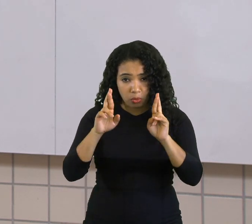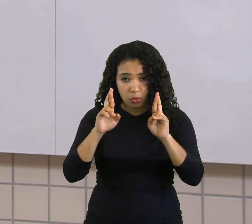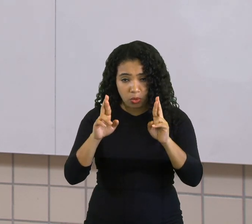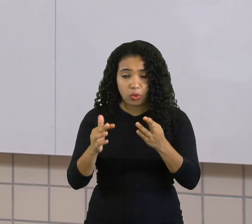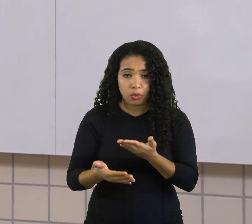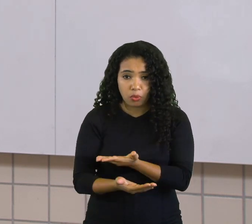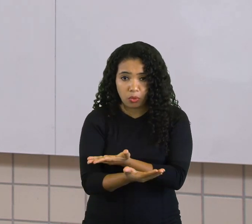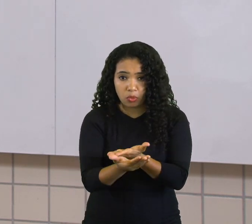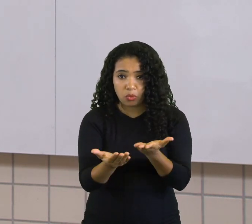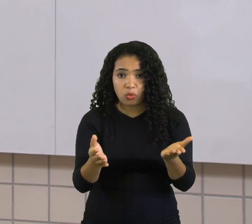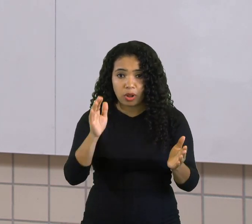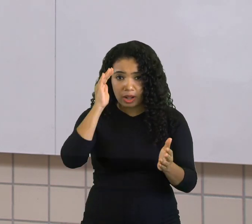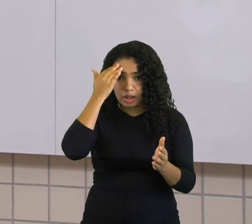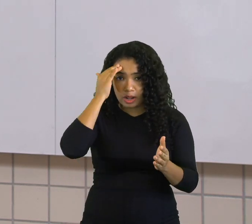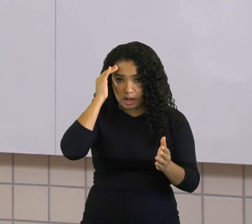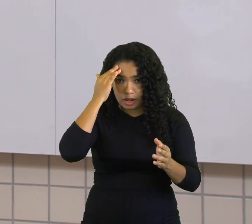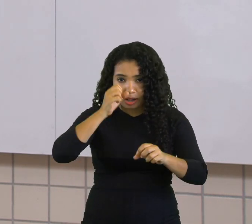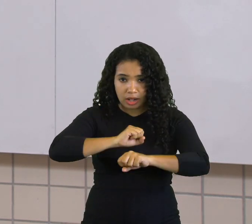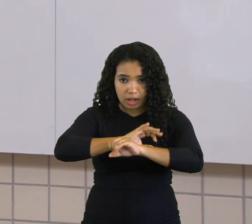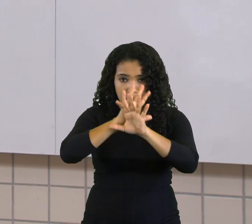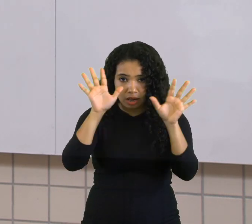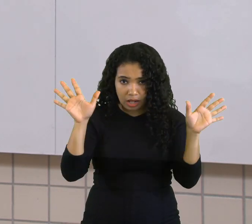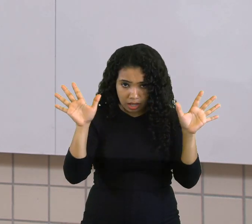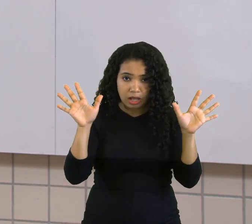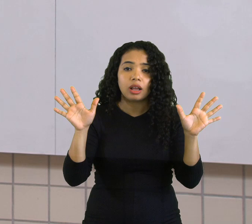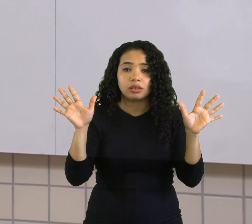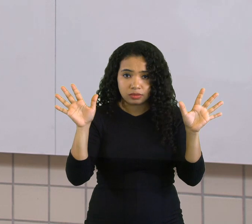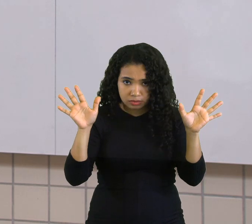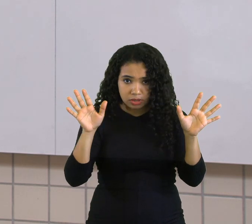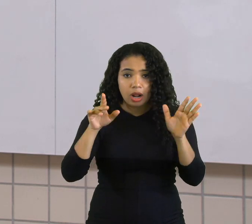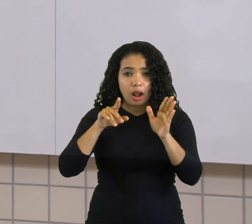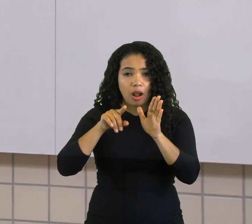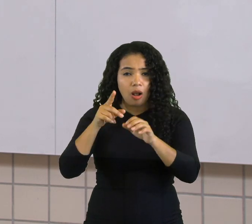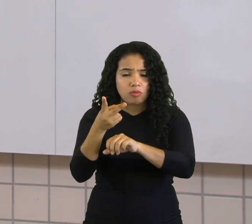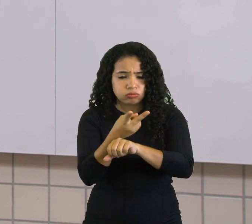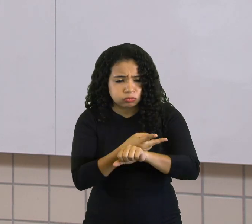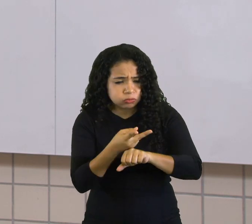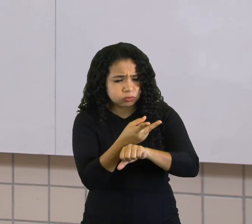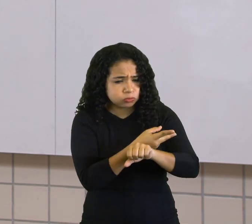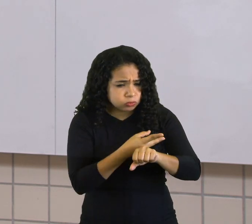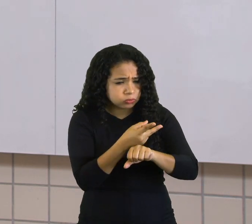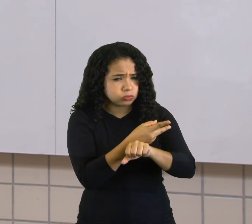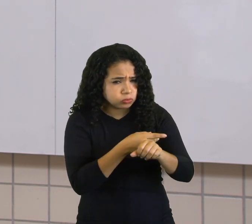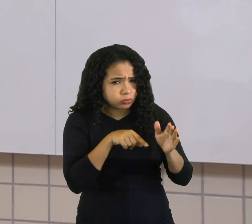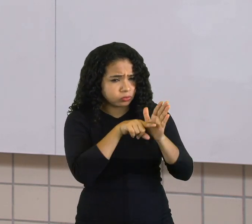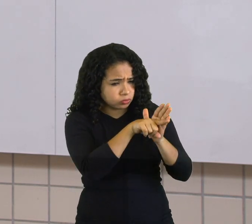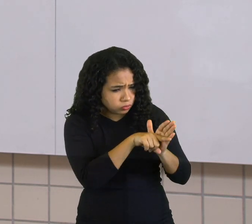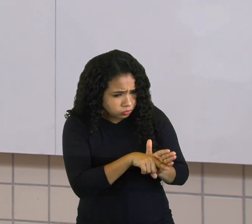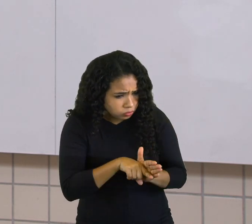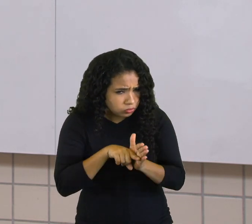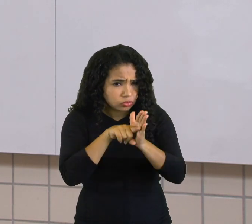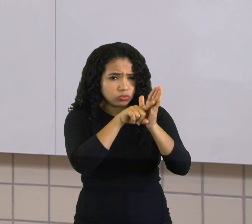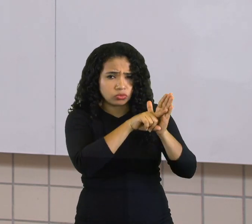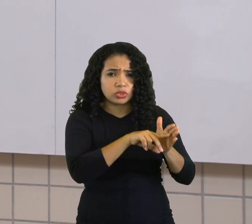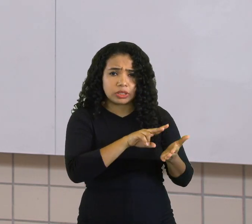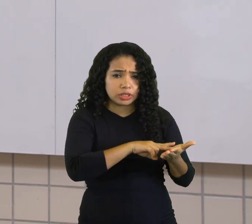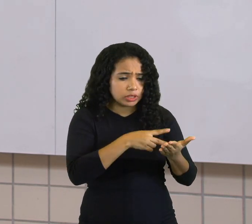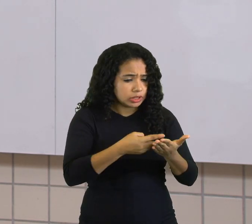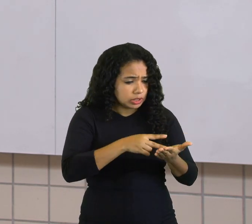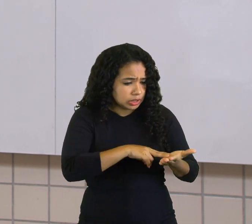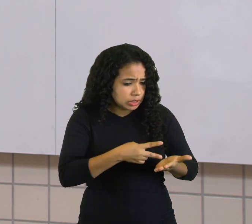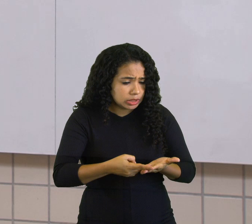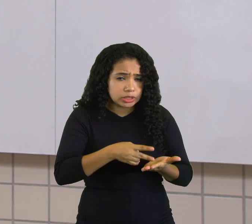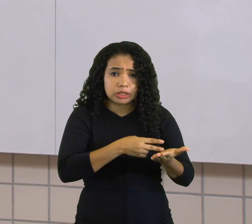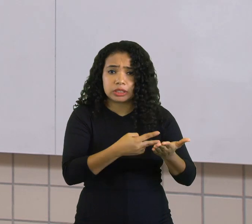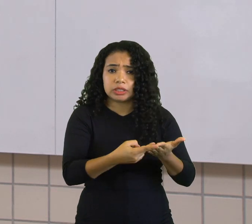vocês tenham entendido e busquem. Pesquisem, busquem traduções de algumas coisas que vocês não entenderam, mas